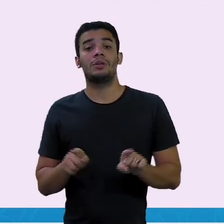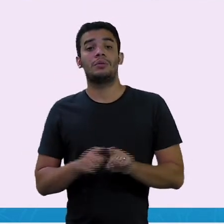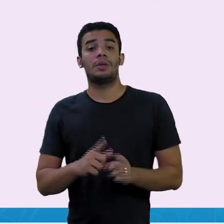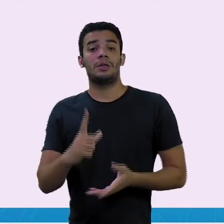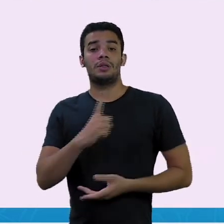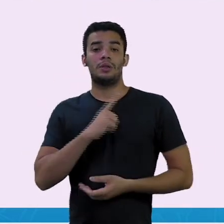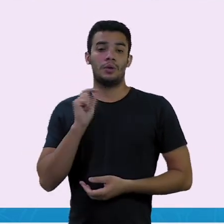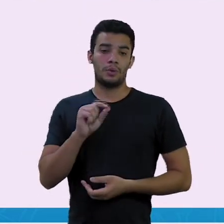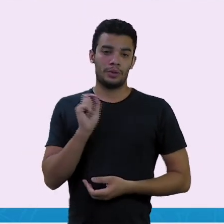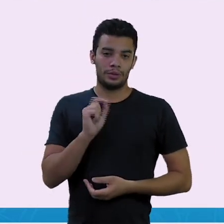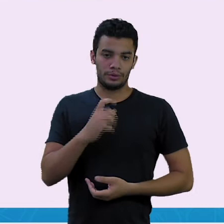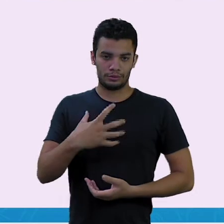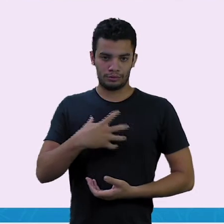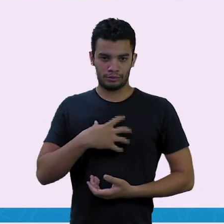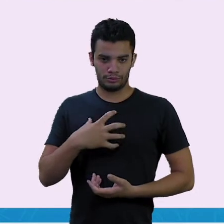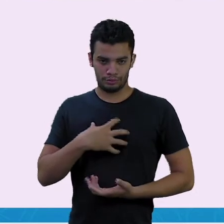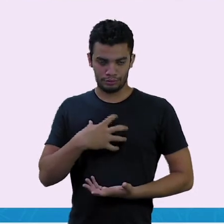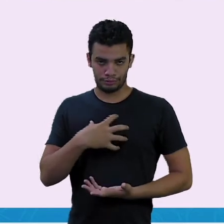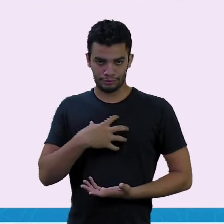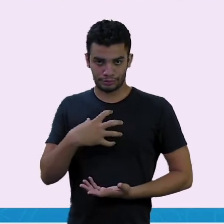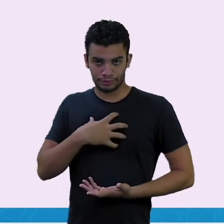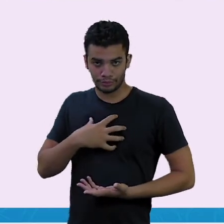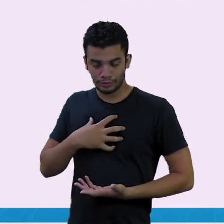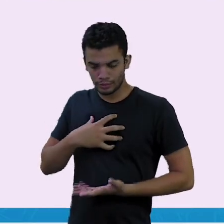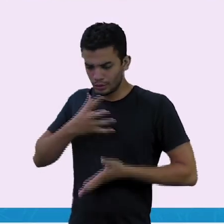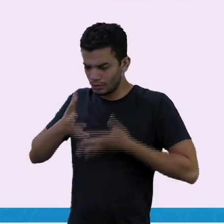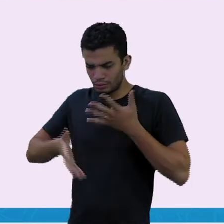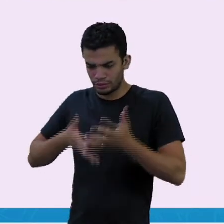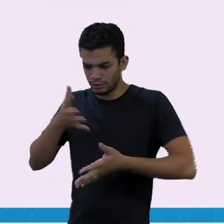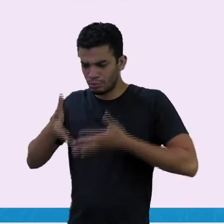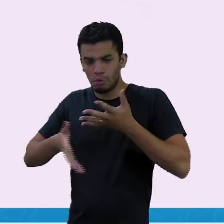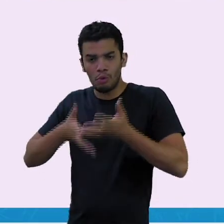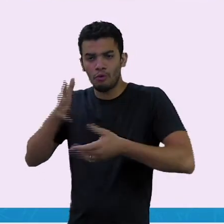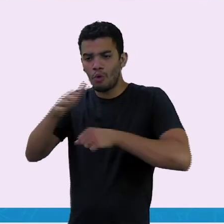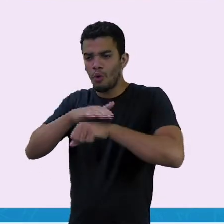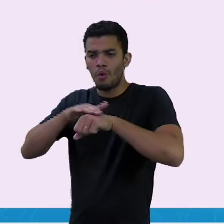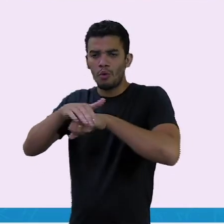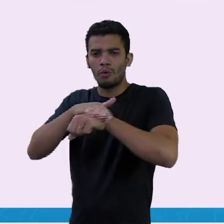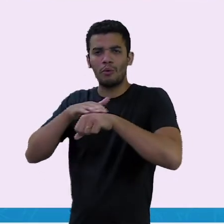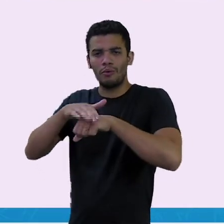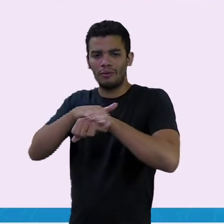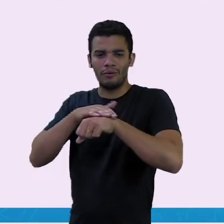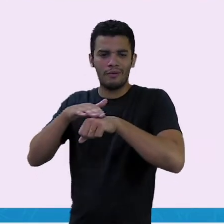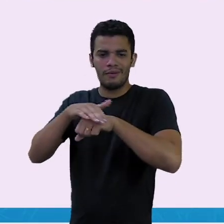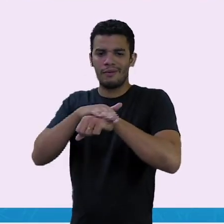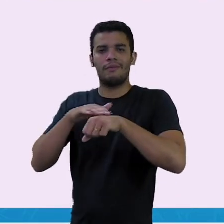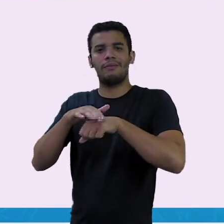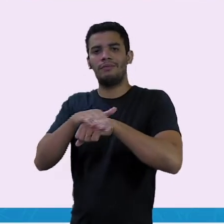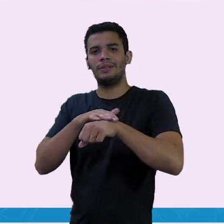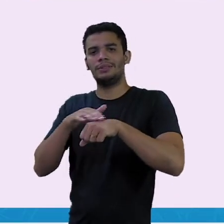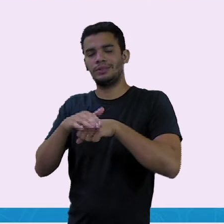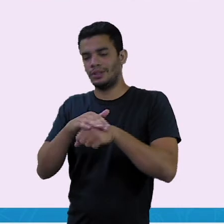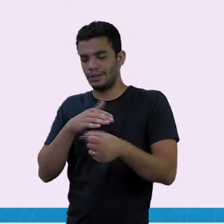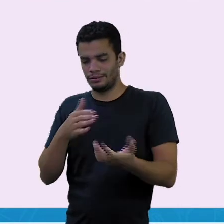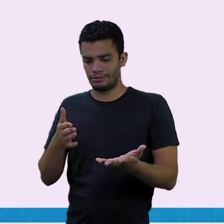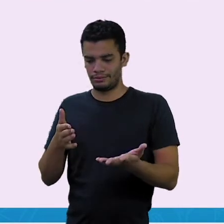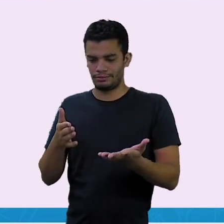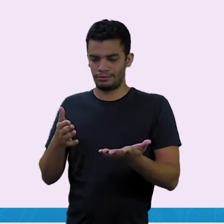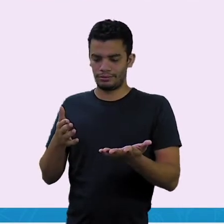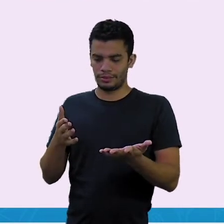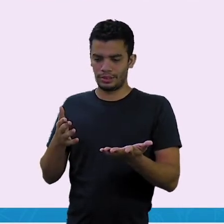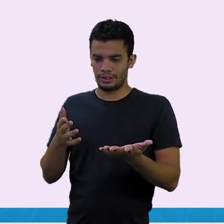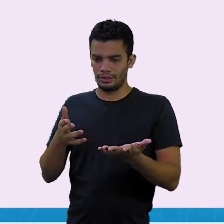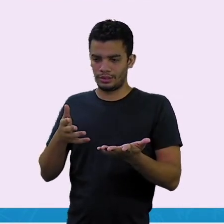pela oralidade? Eu escrevo ali da forma que eu falo mesmo, no meu cotidiano, no meu dia a dia, e assim